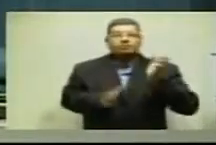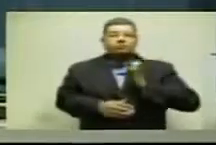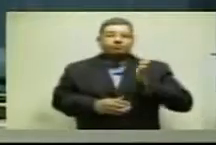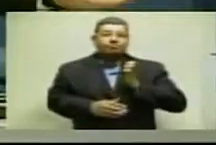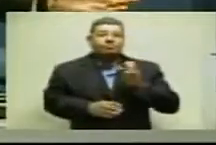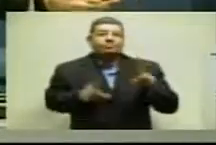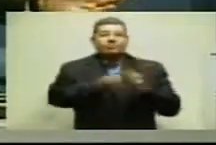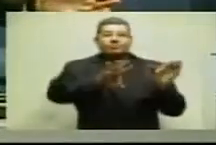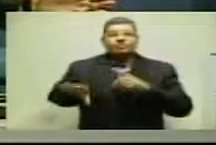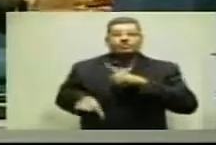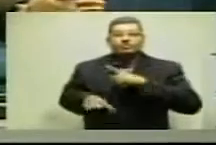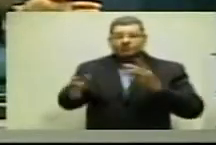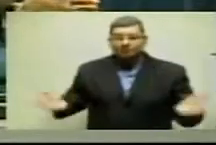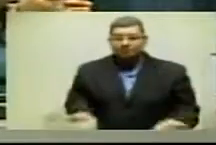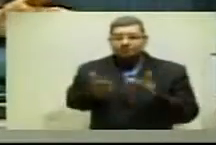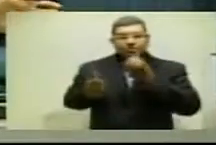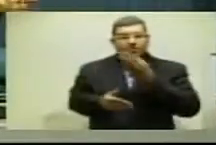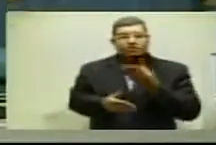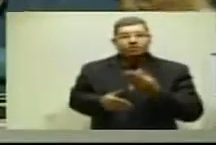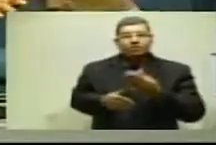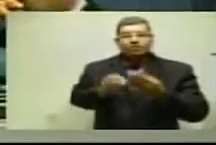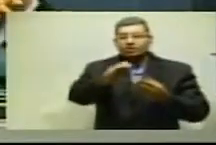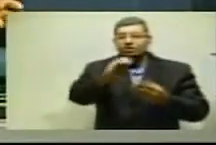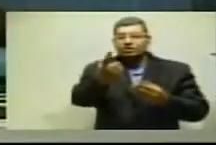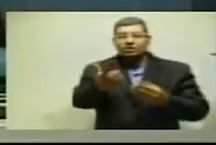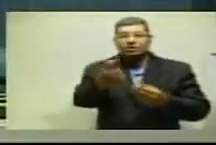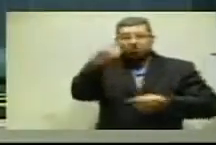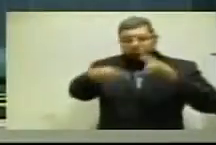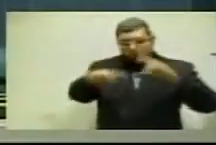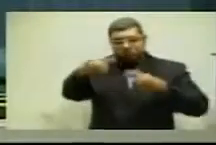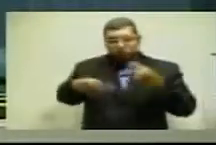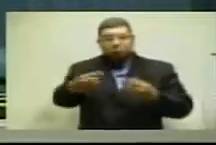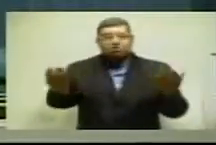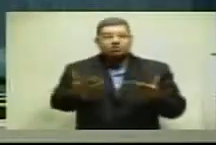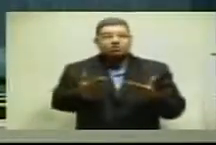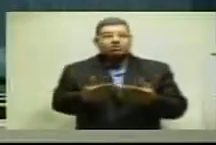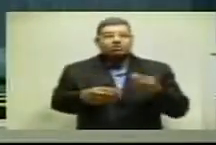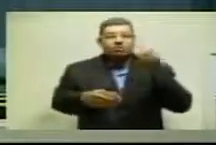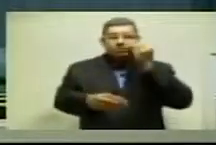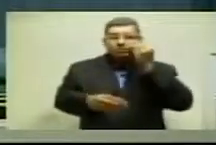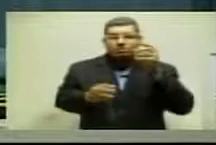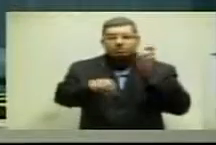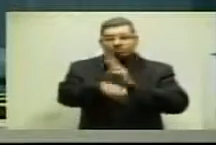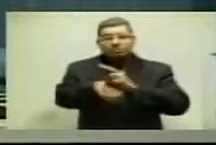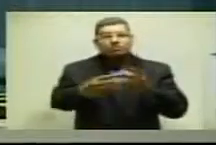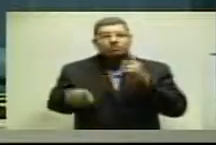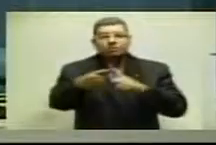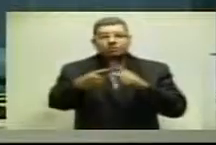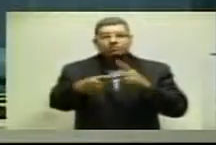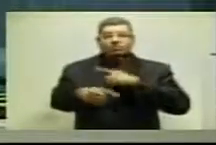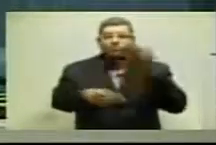ricos e deixarão de ter incentivos, numa clara política insustentável do ponto de vista fiscal,